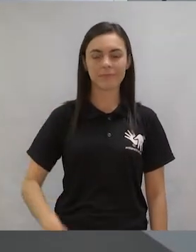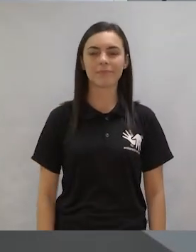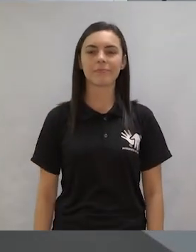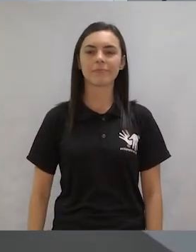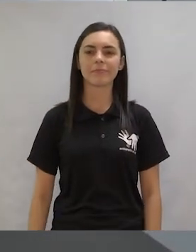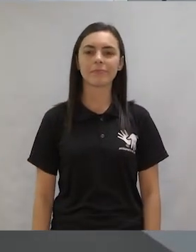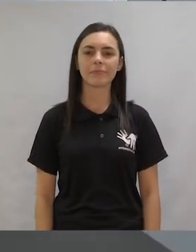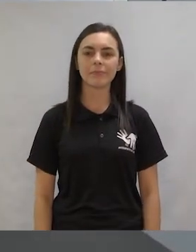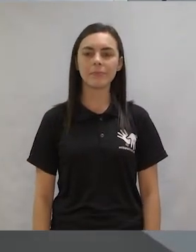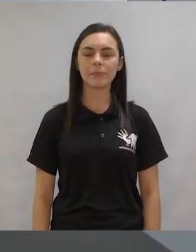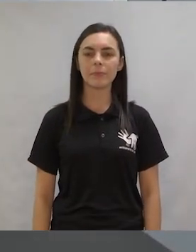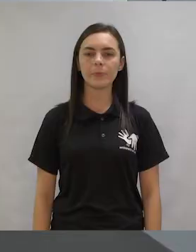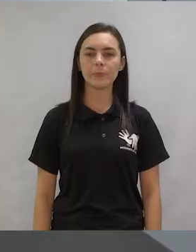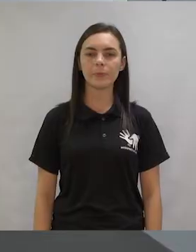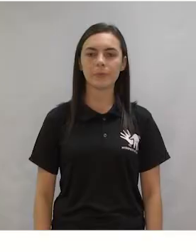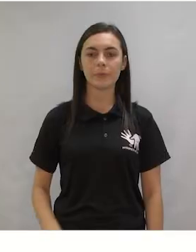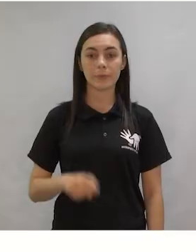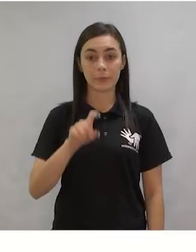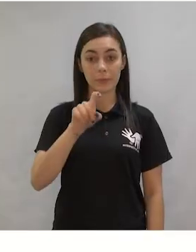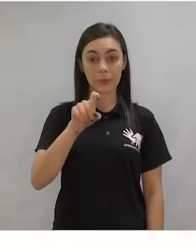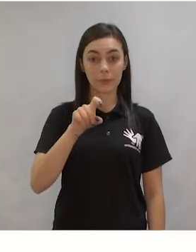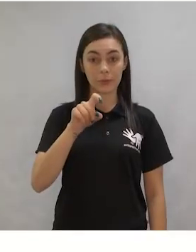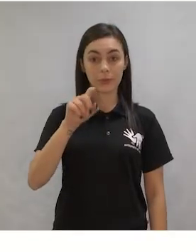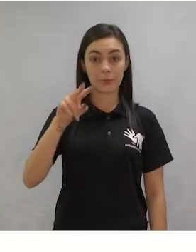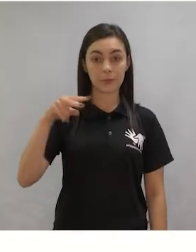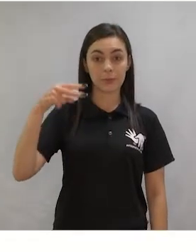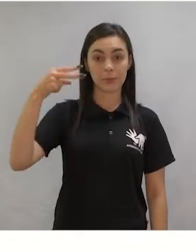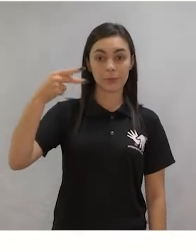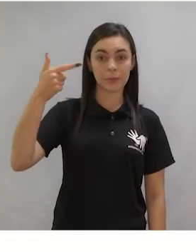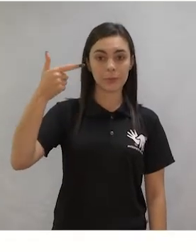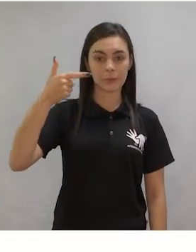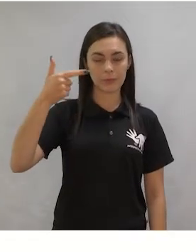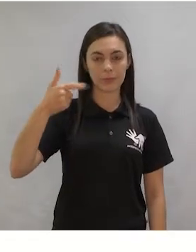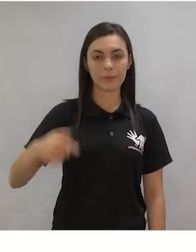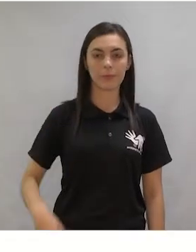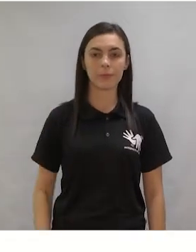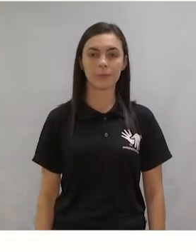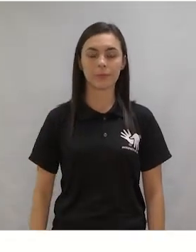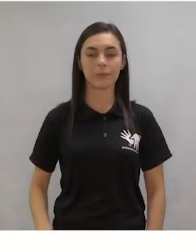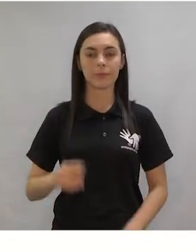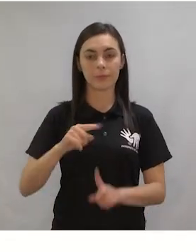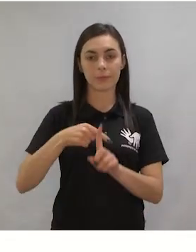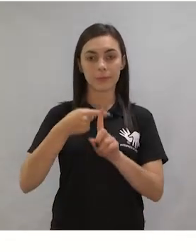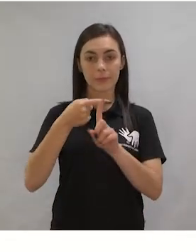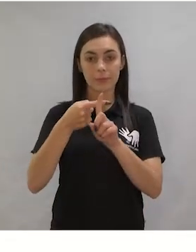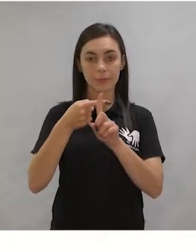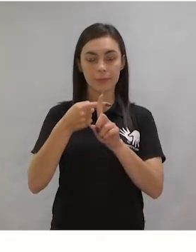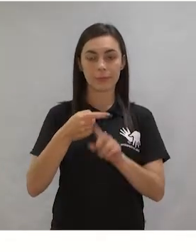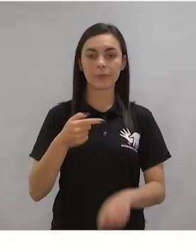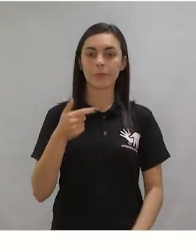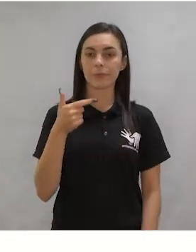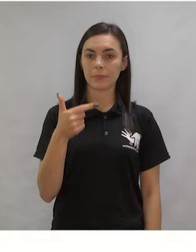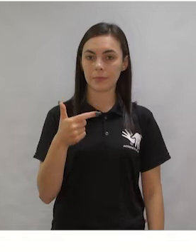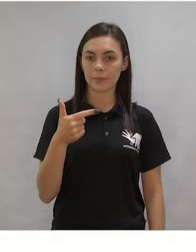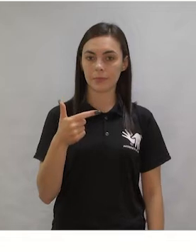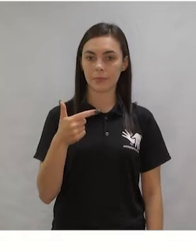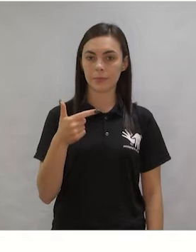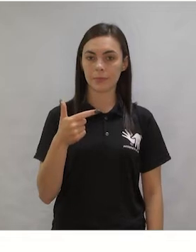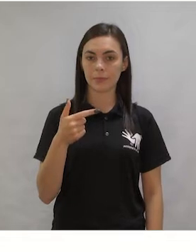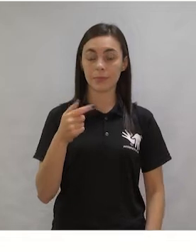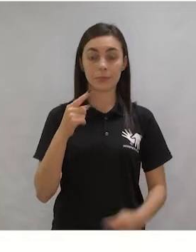só. X elevado à segunda potência mais